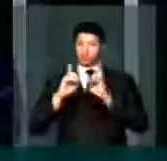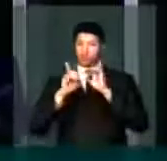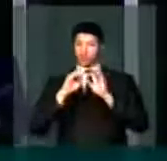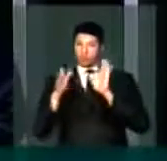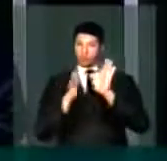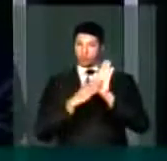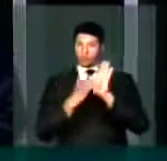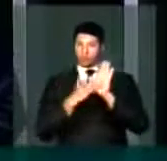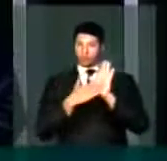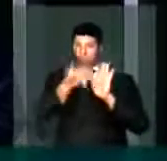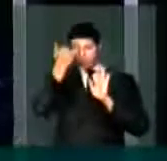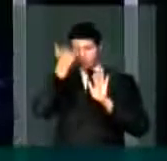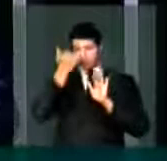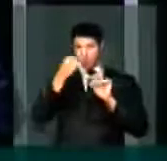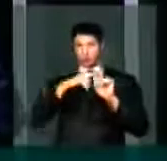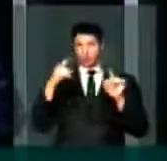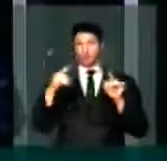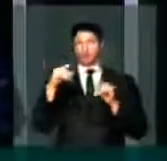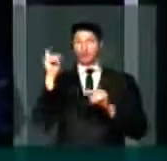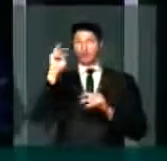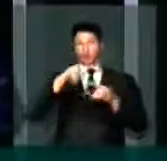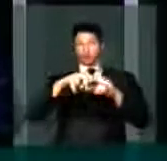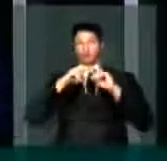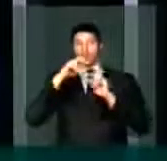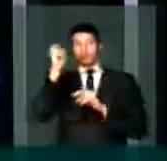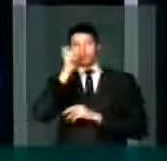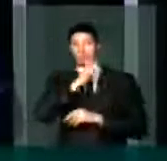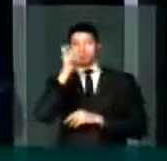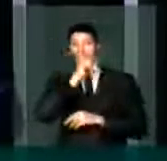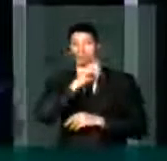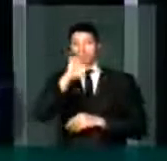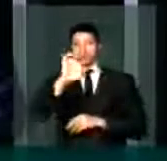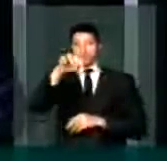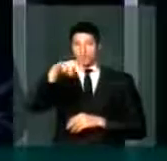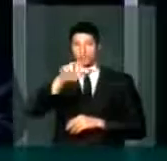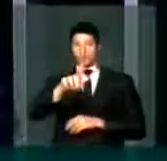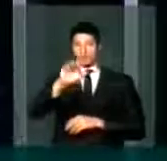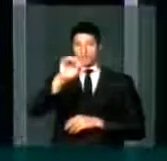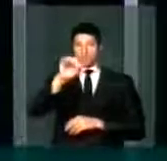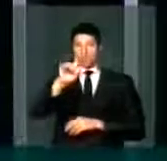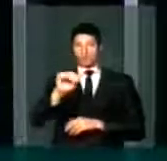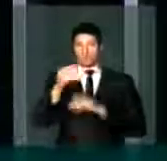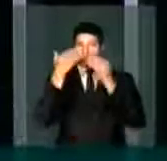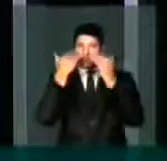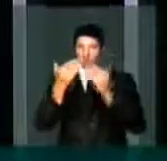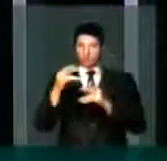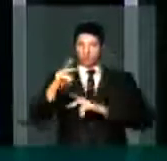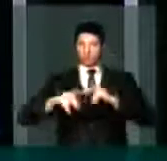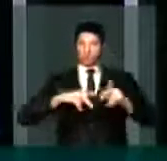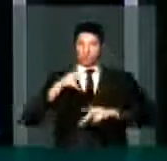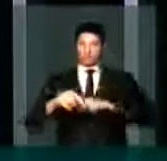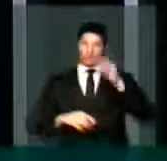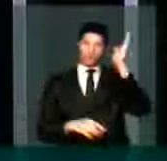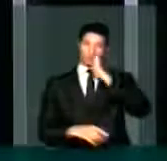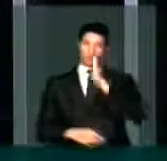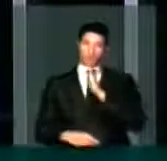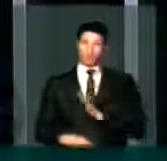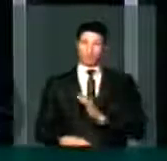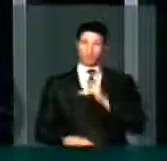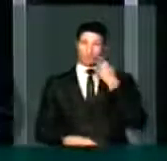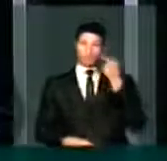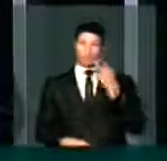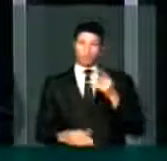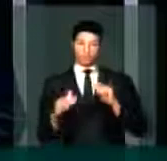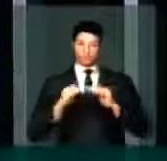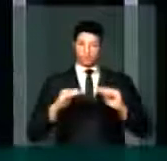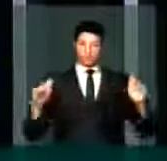de propostas e de ideias, mas por uma mentira, por um engodo que foi apresentado à população brasileira. Falo